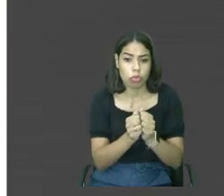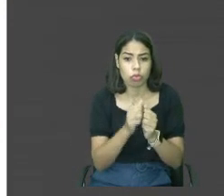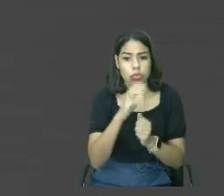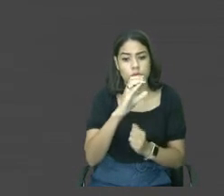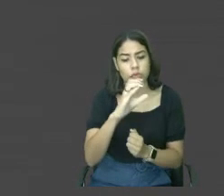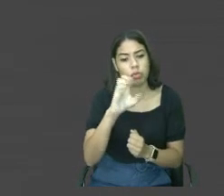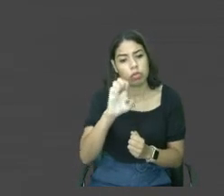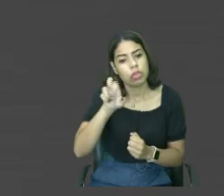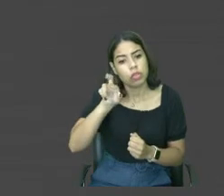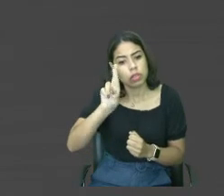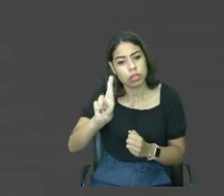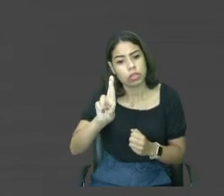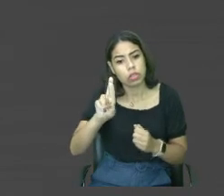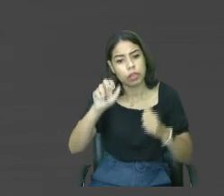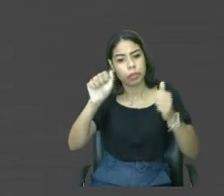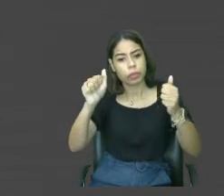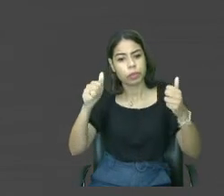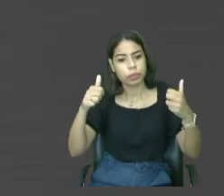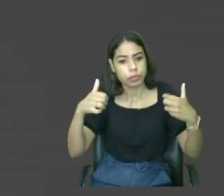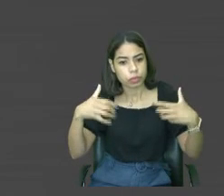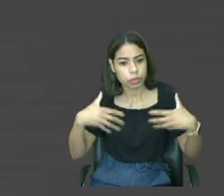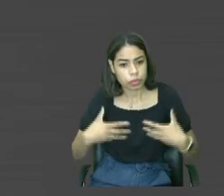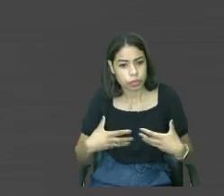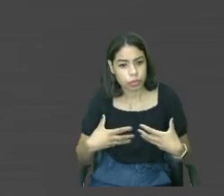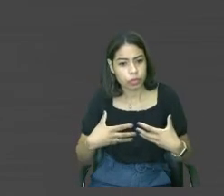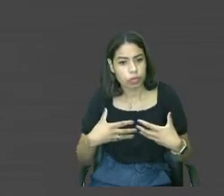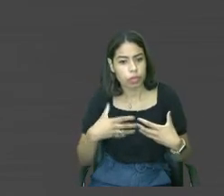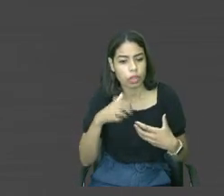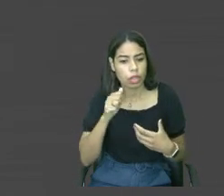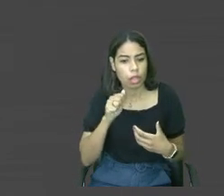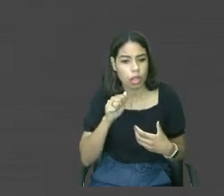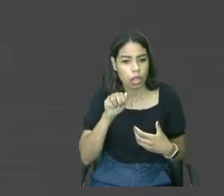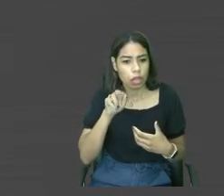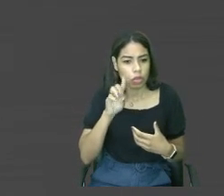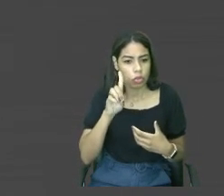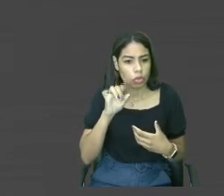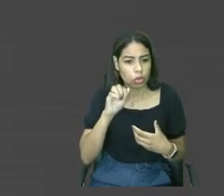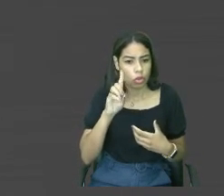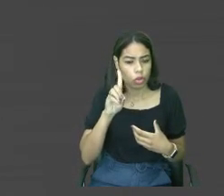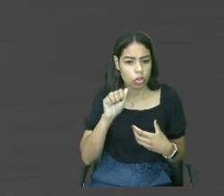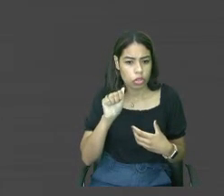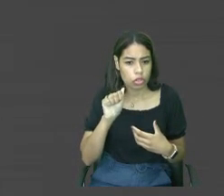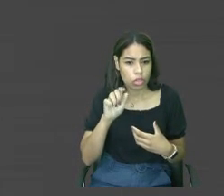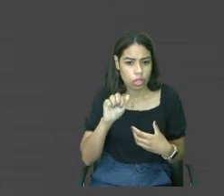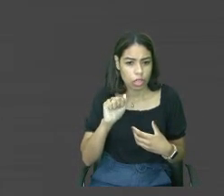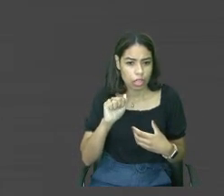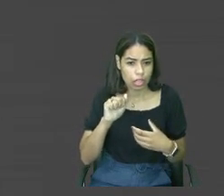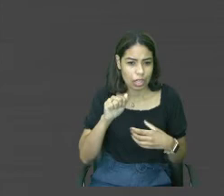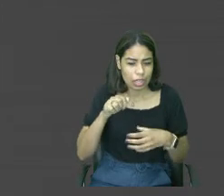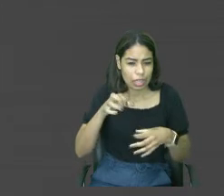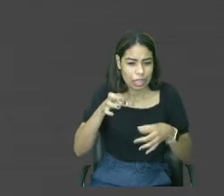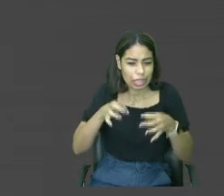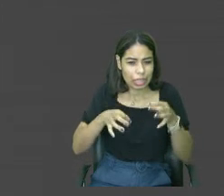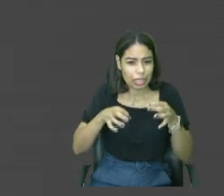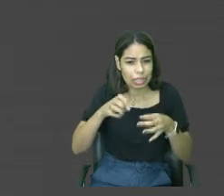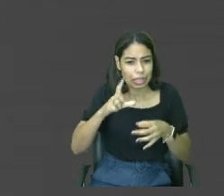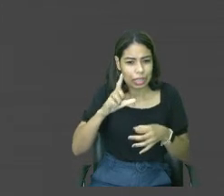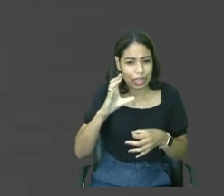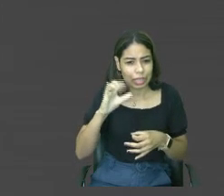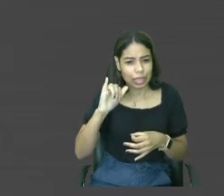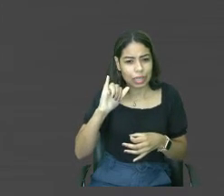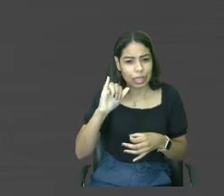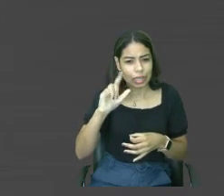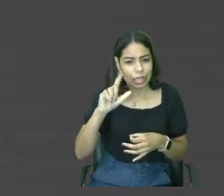Os dados de audiologia clínica. Aí a gente tem um dado um pouquinho prejudicado, porque a gente teve a perda de um